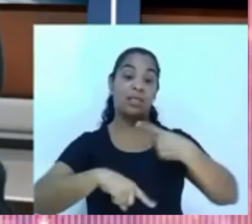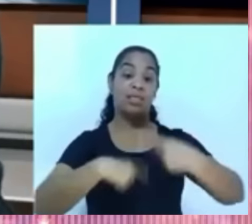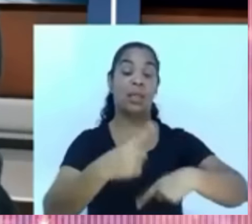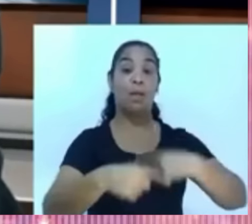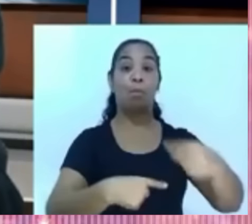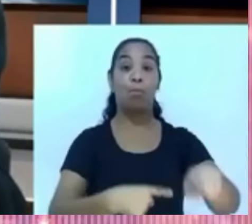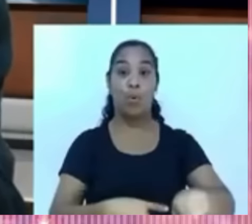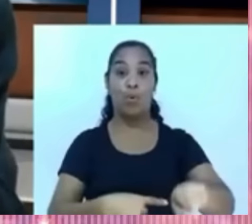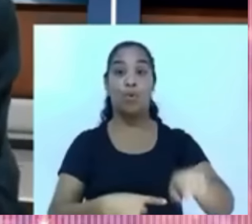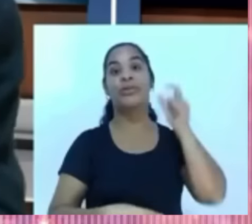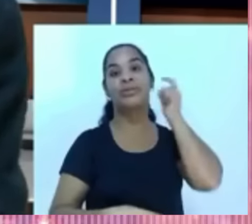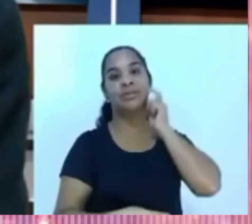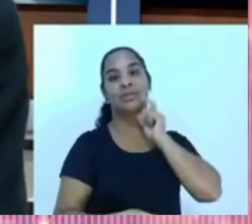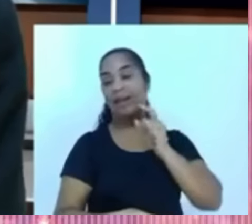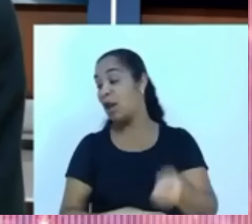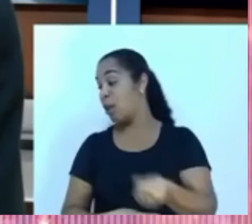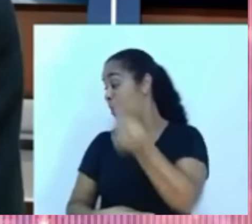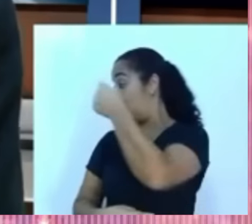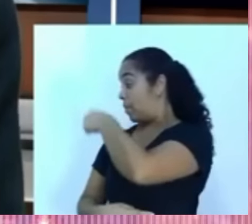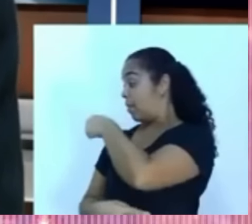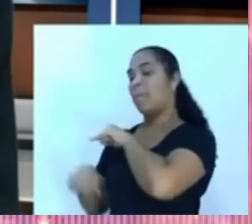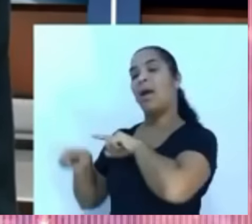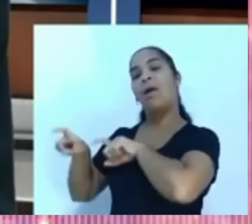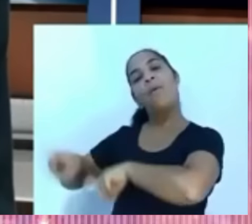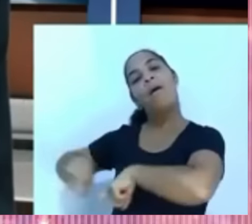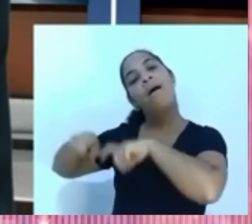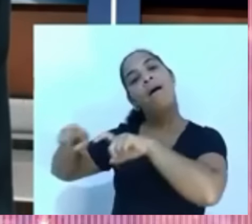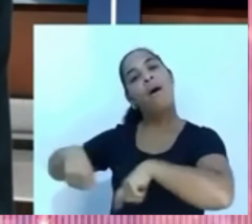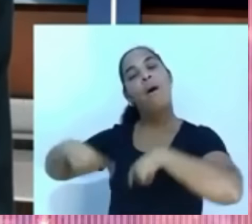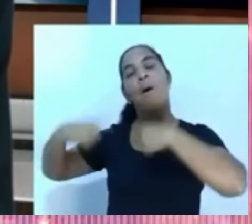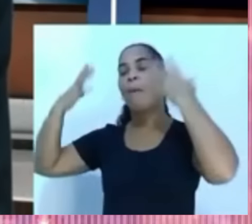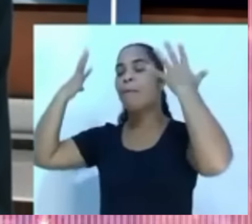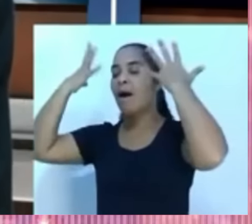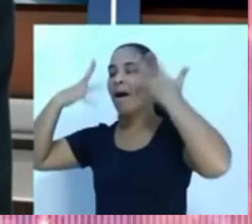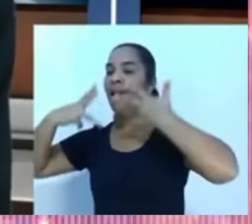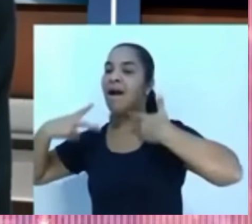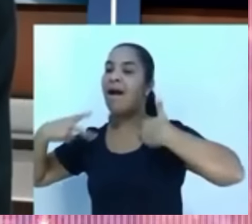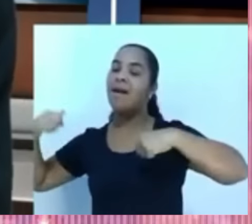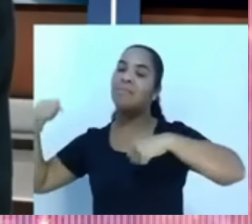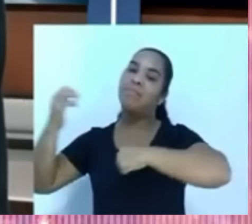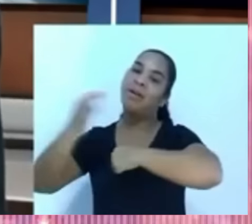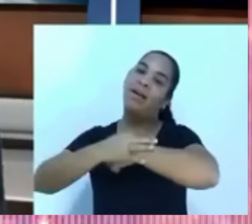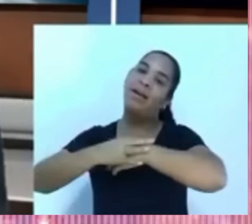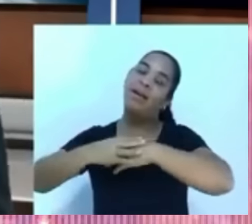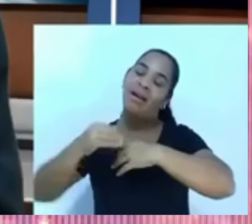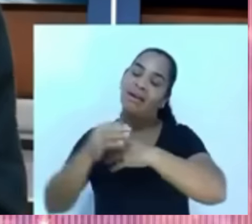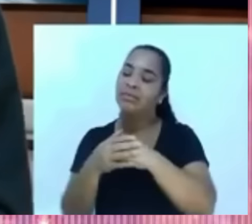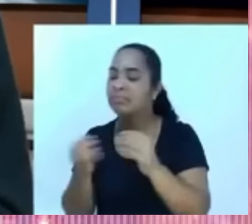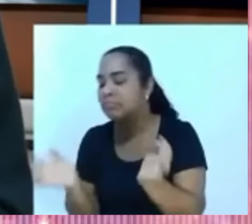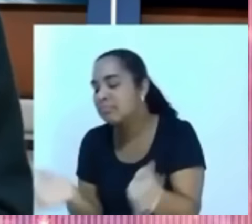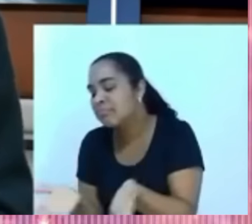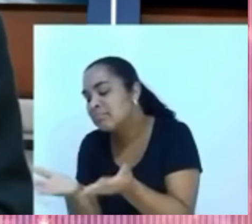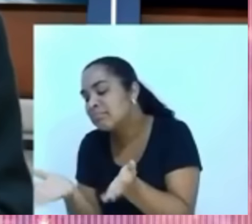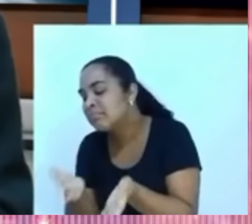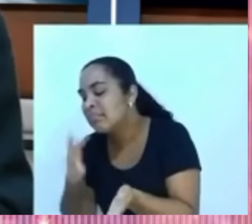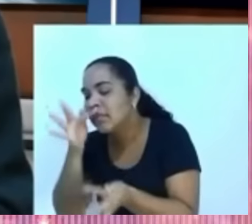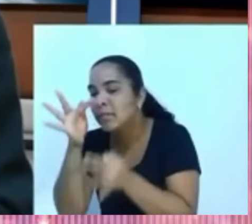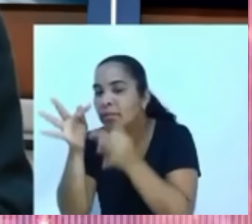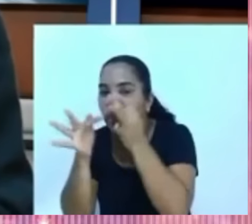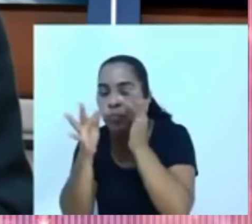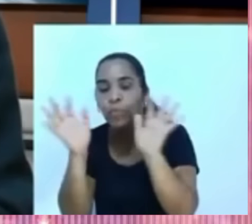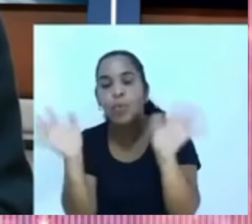é o homem do Canto aos animais da ternura às flores e as criaturas